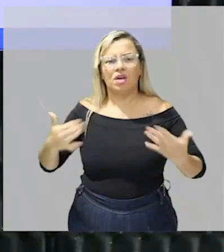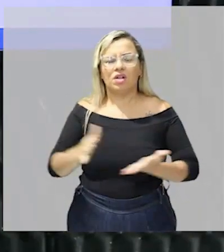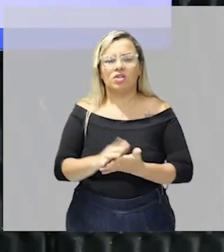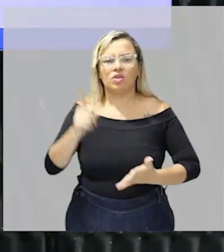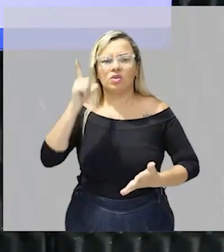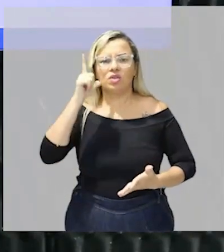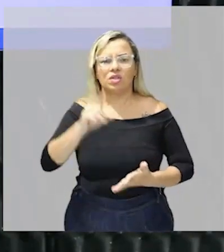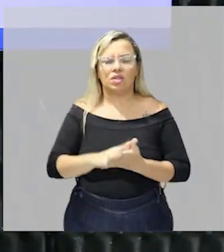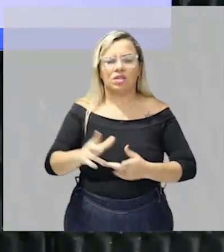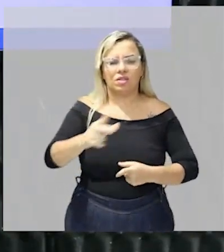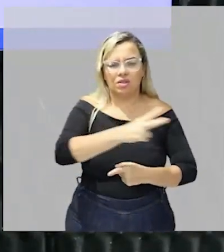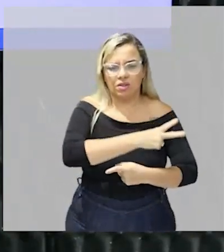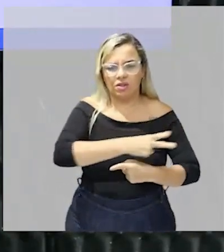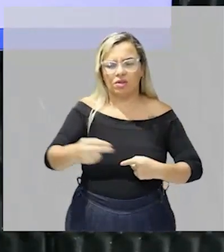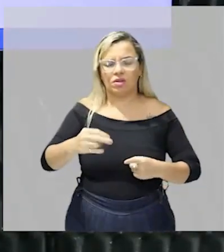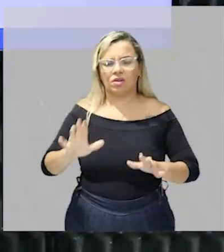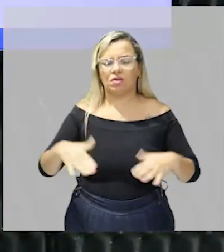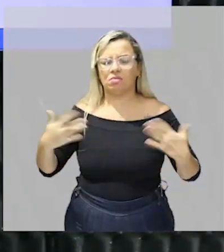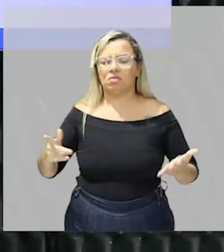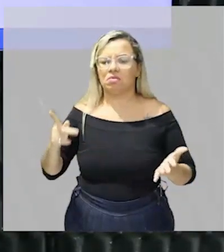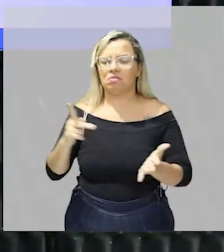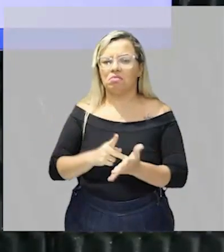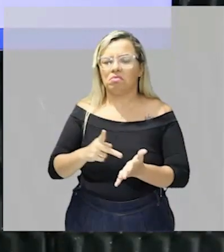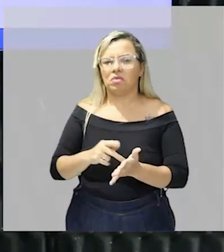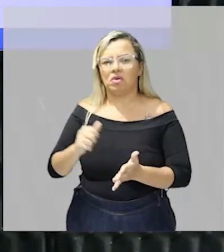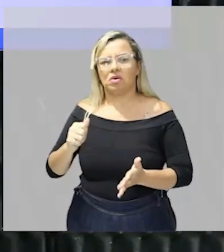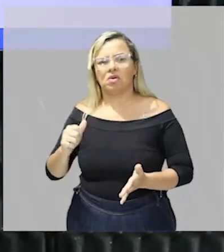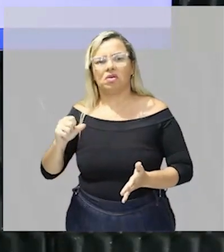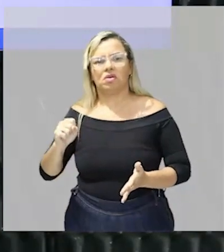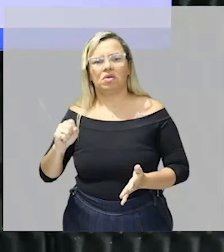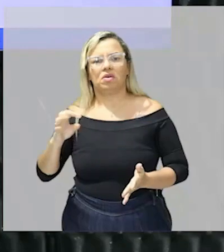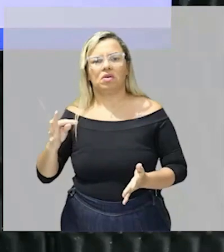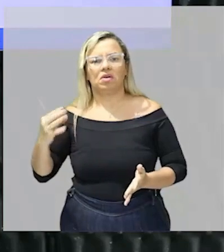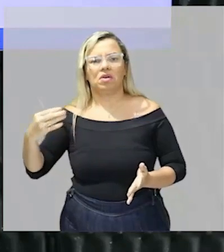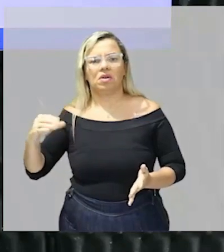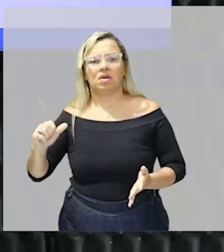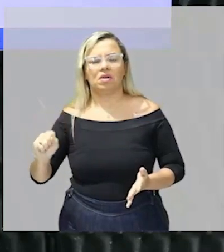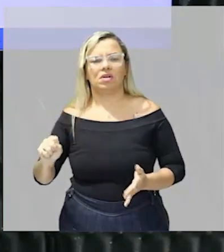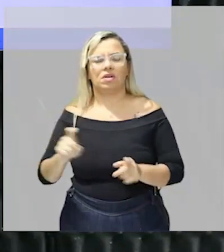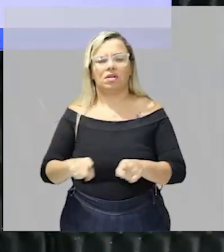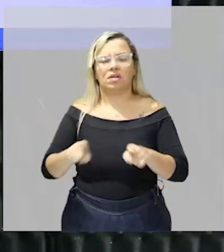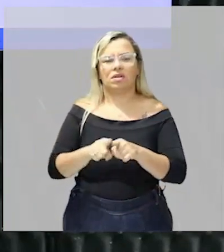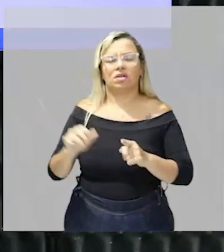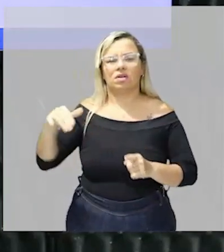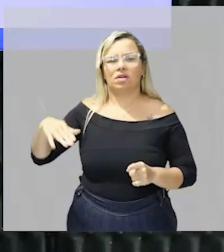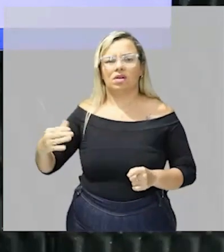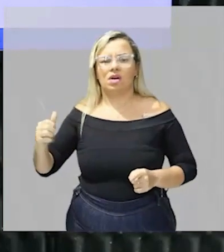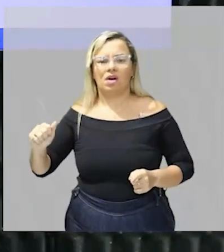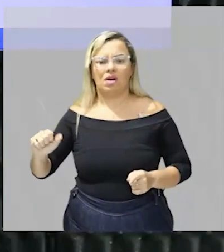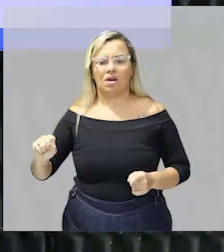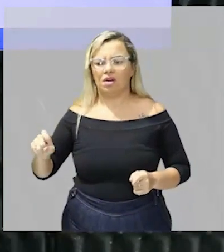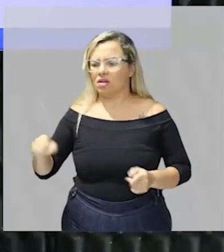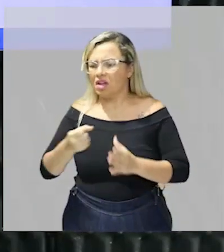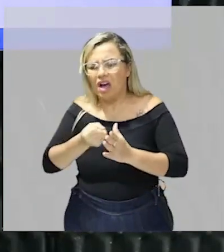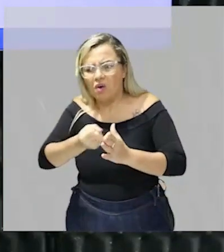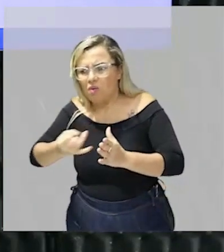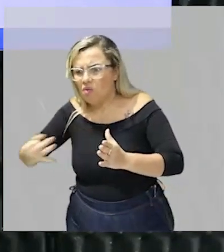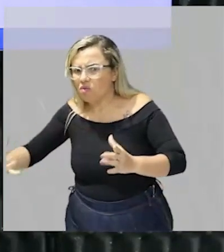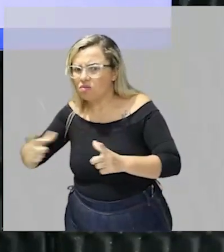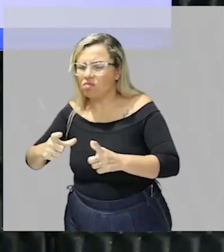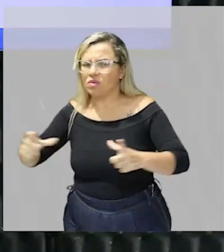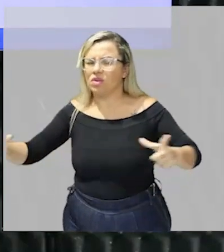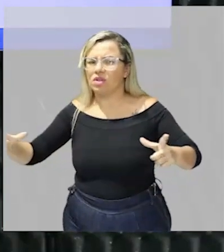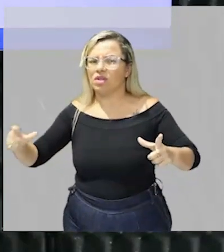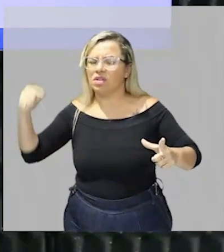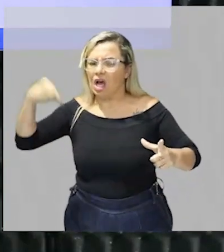superar, na verdade, os astecas e os incas, que numericamente eram superiores, e ainda